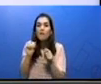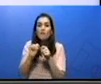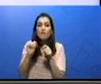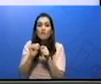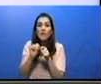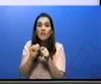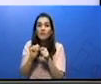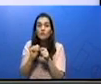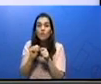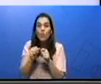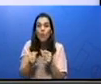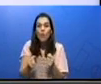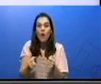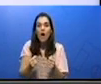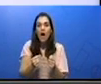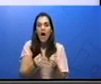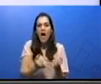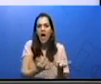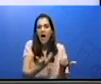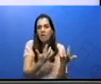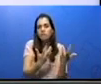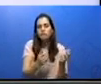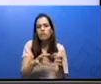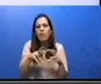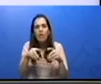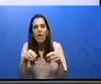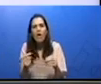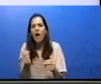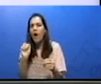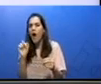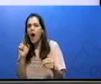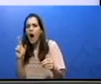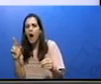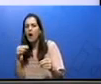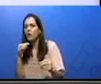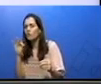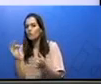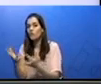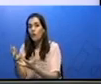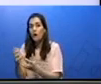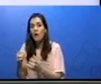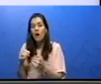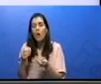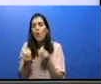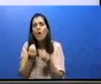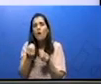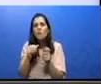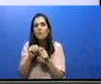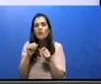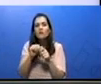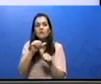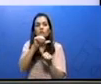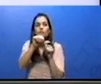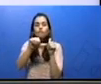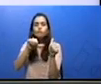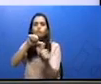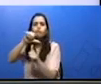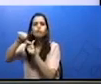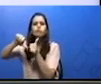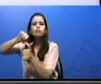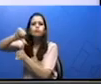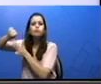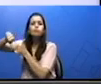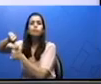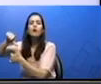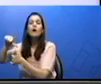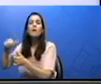fogo, ar, terra e água, não seria possível ajustar as proporções desses itens formadores, desses